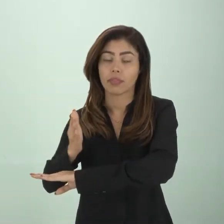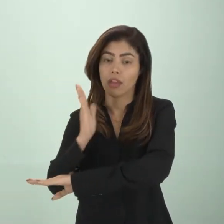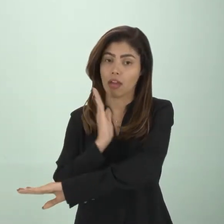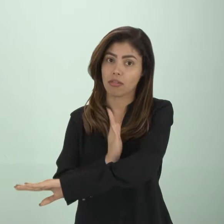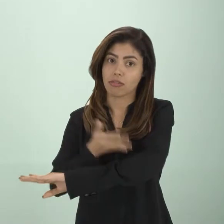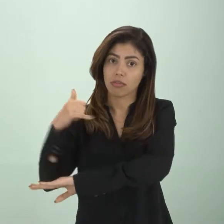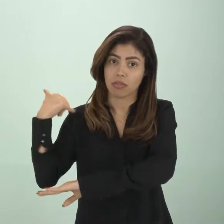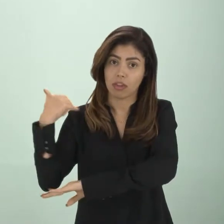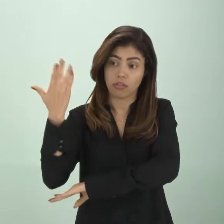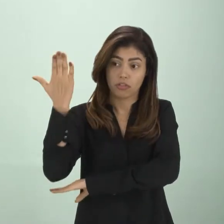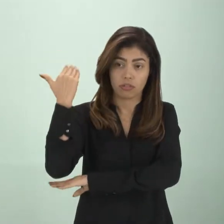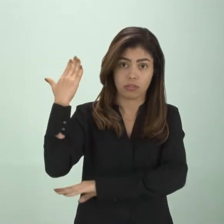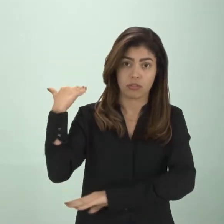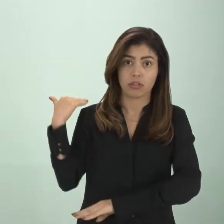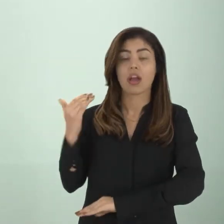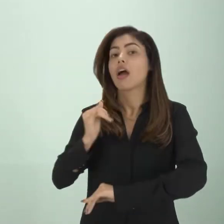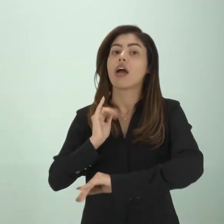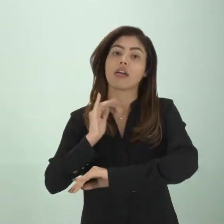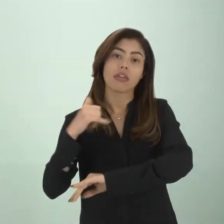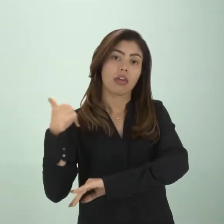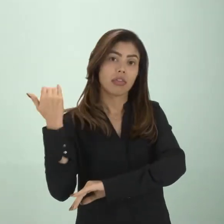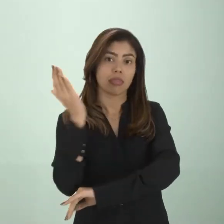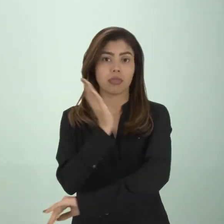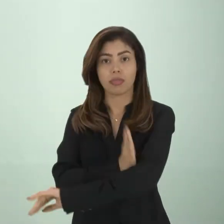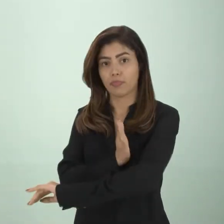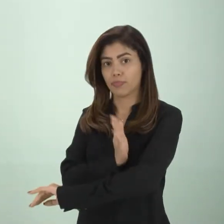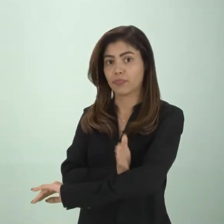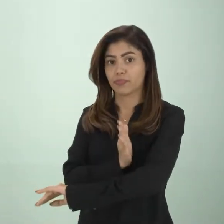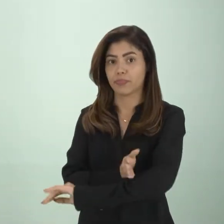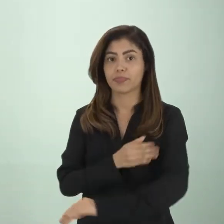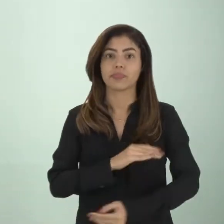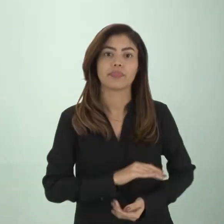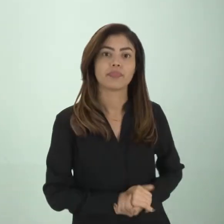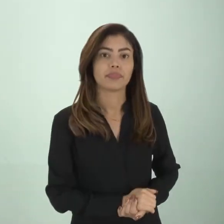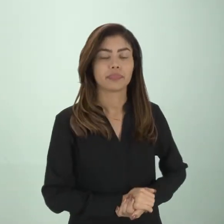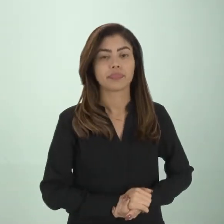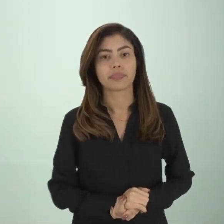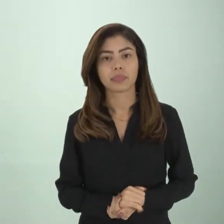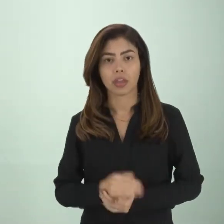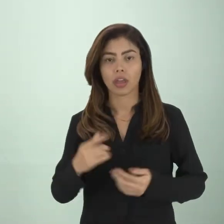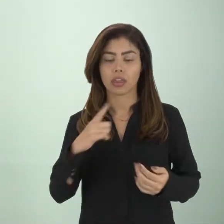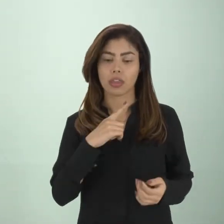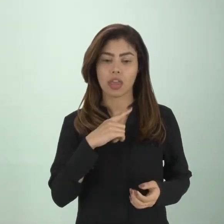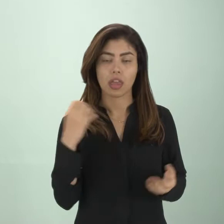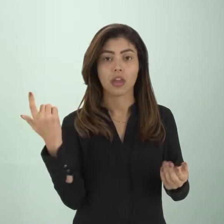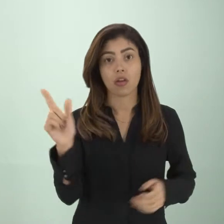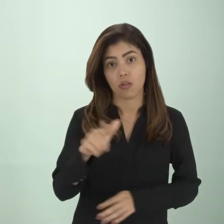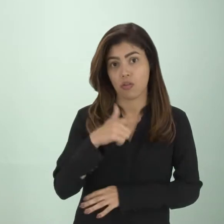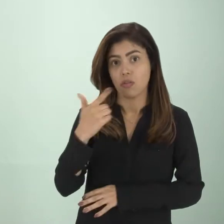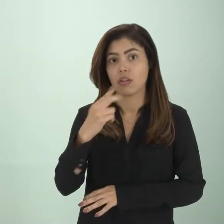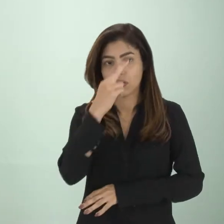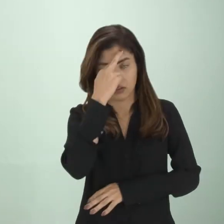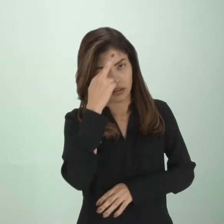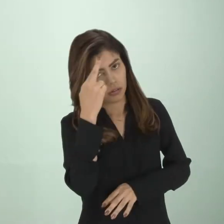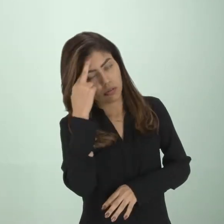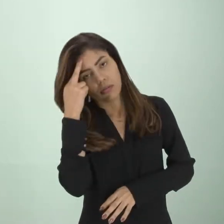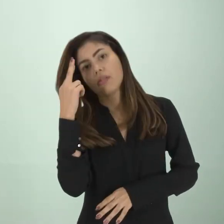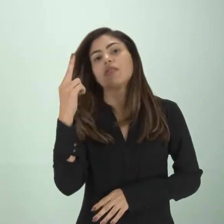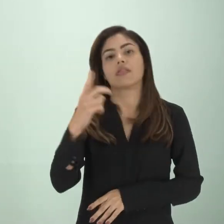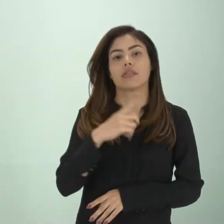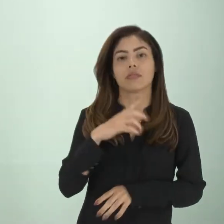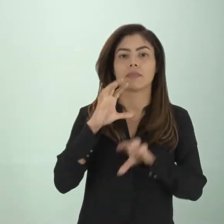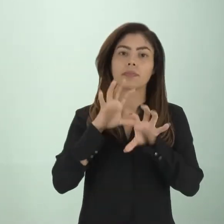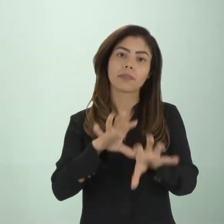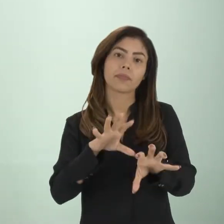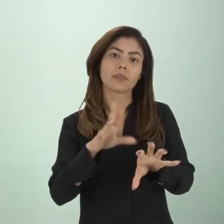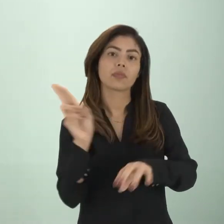Antiga e a Idade Moderna. Agora, existem alguns historiadores